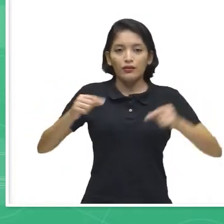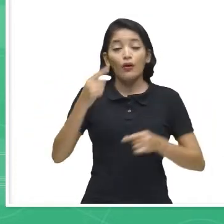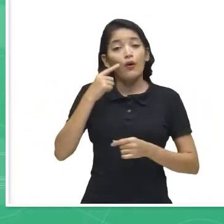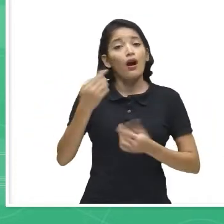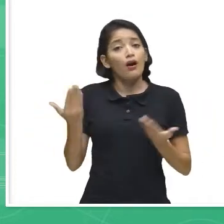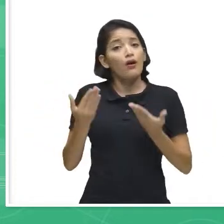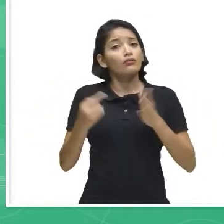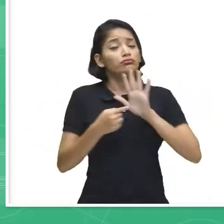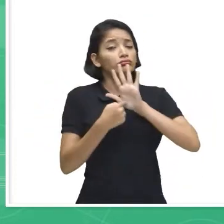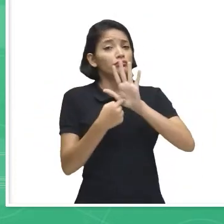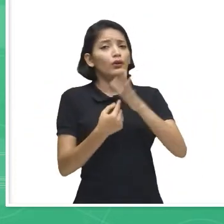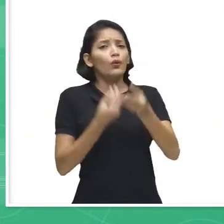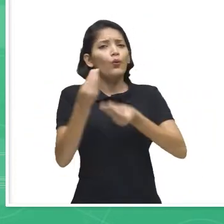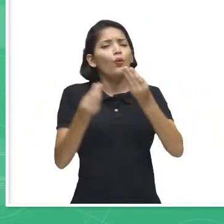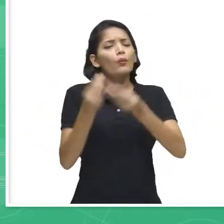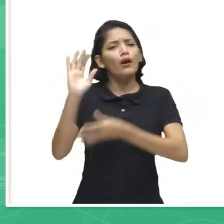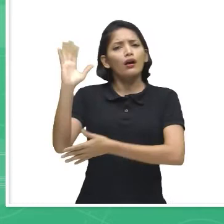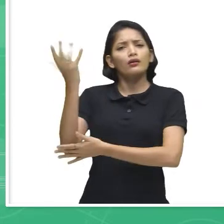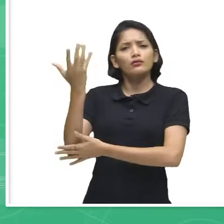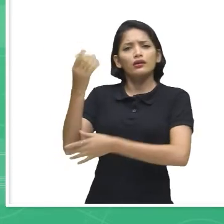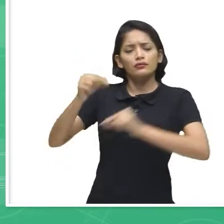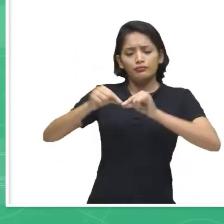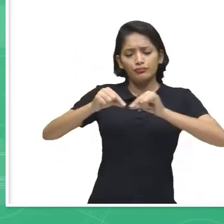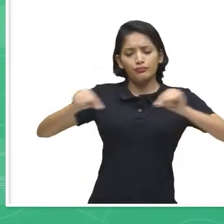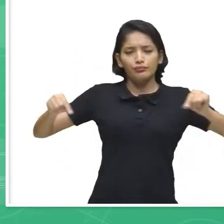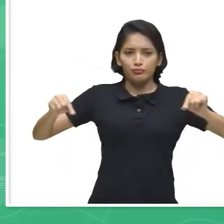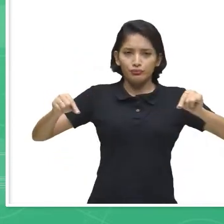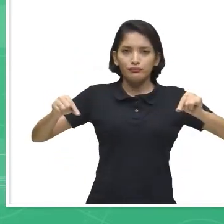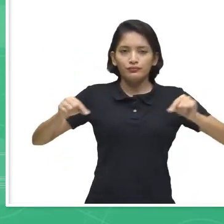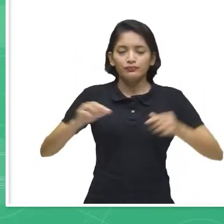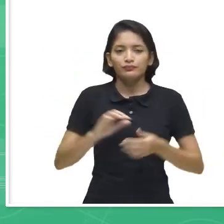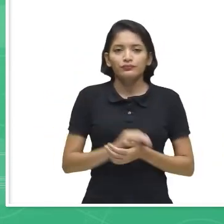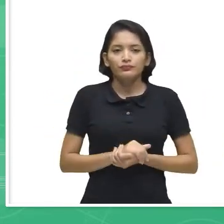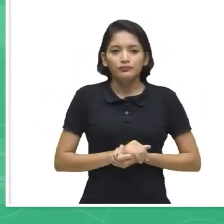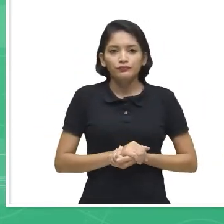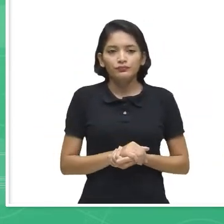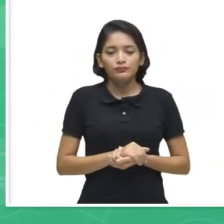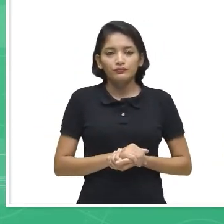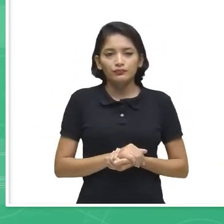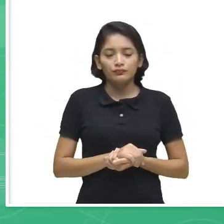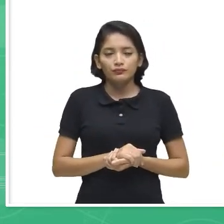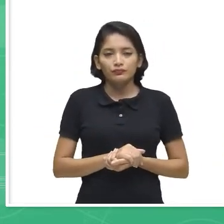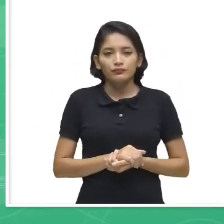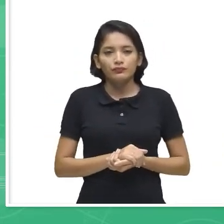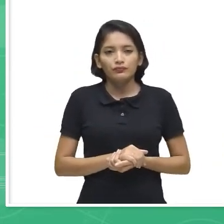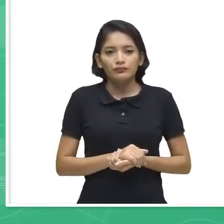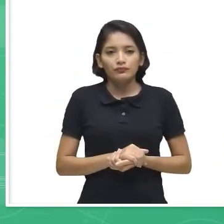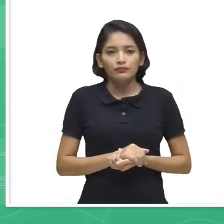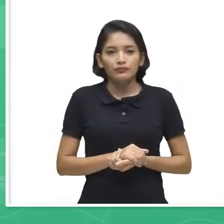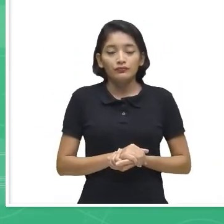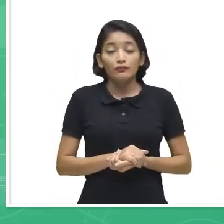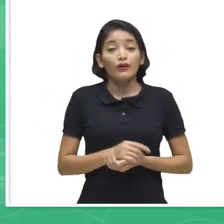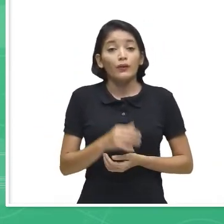ver como é que fica essa linha equipotencial, essa superfície equipotencial. Veja só.